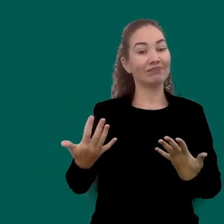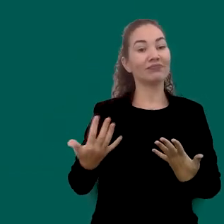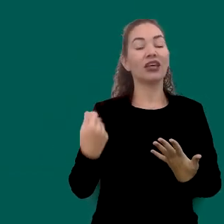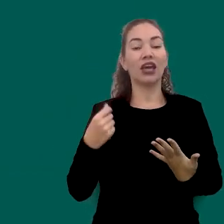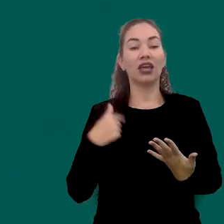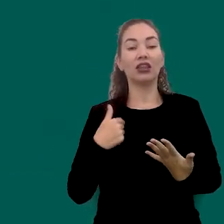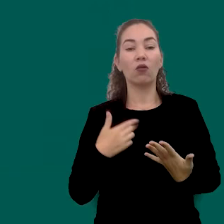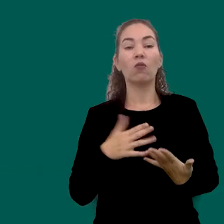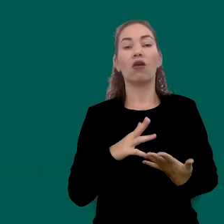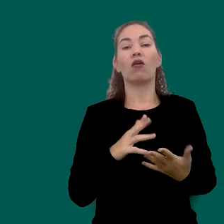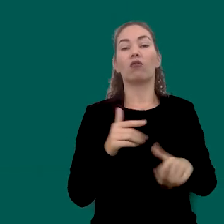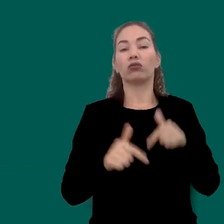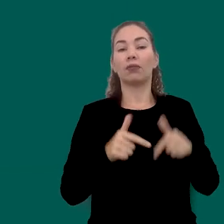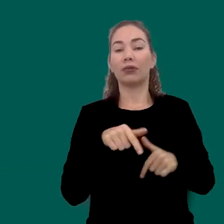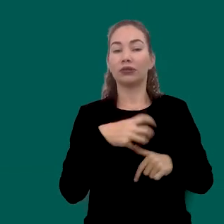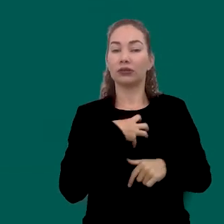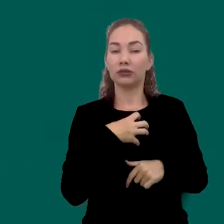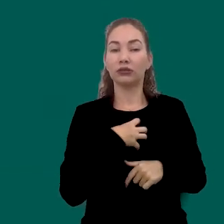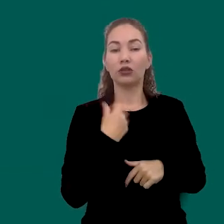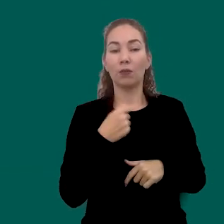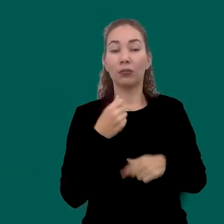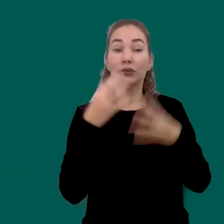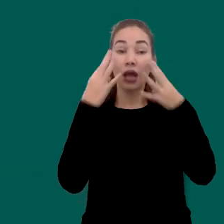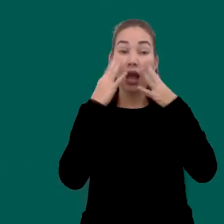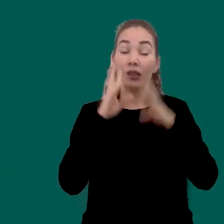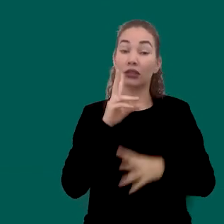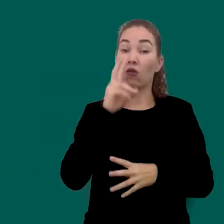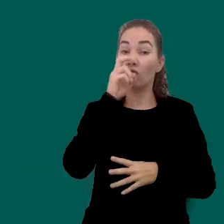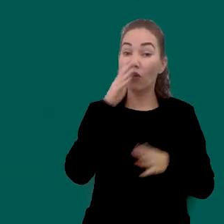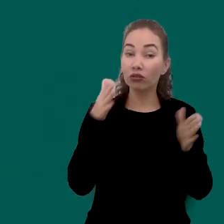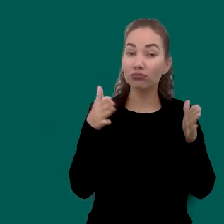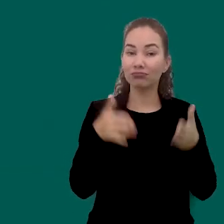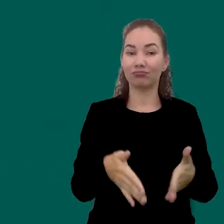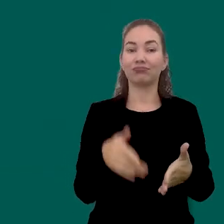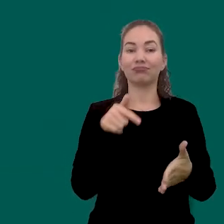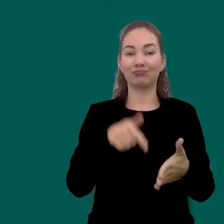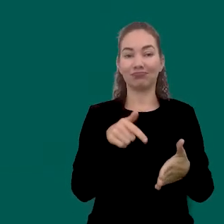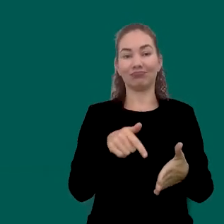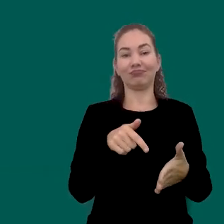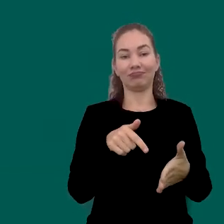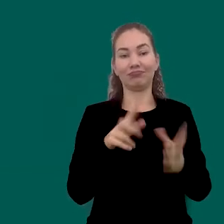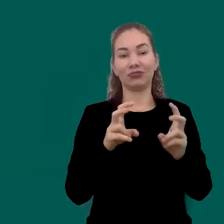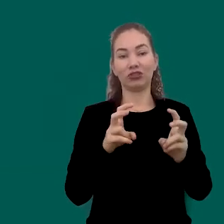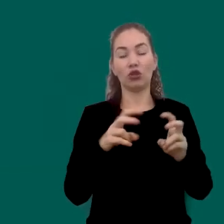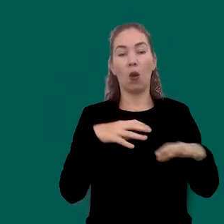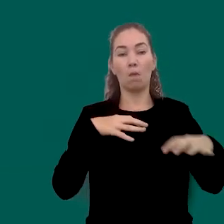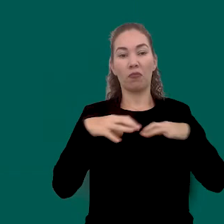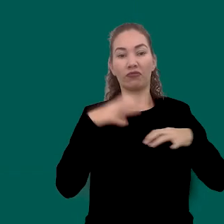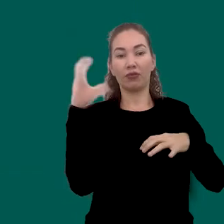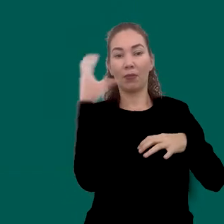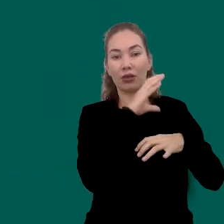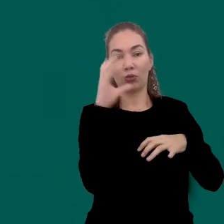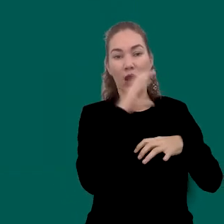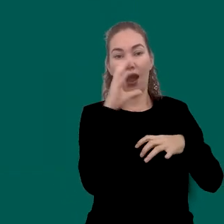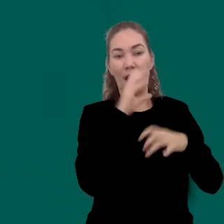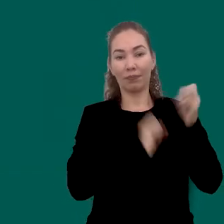para o outro lado. Então eles trabalham muito nisso. Então a gente tem que ter uma atenção muito forte, né, nesse ponto, com esses movimentos rápidos dessas gigantes.